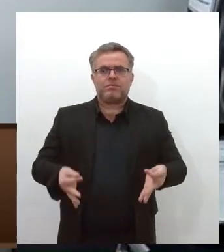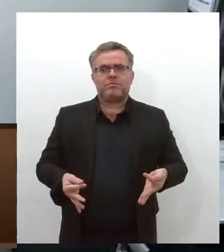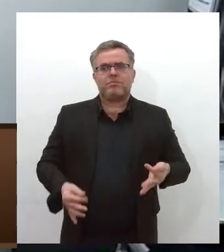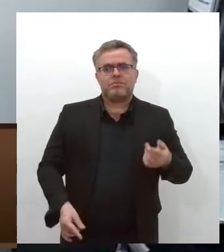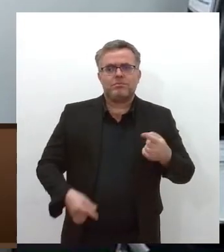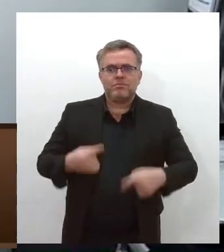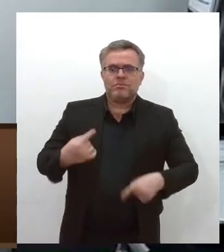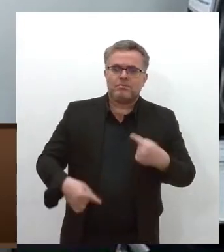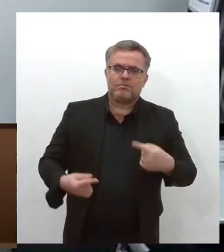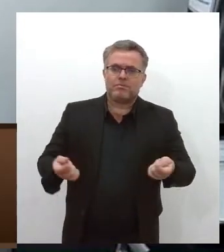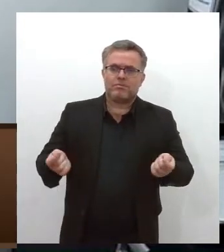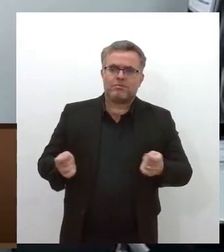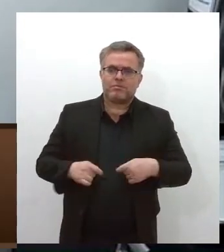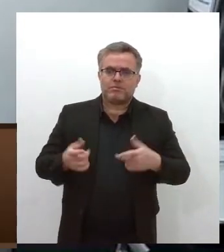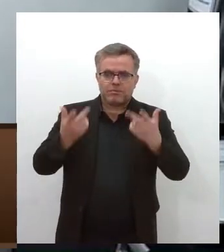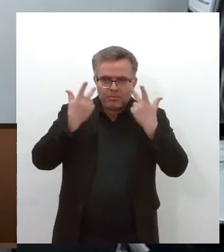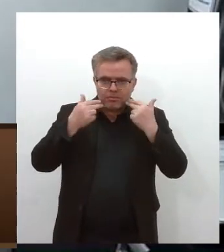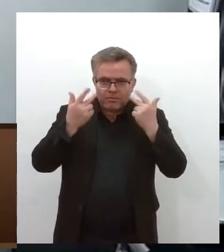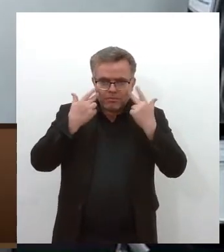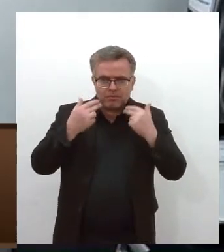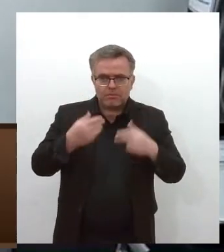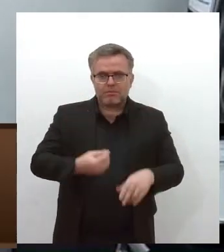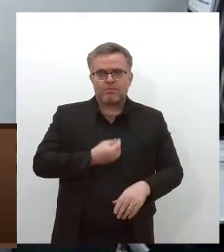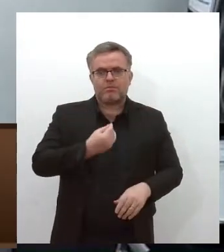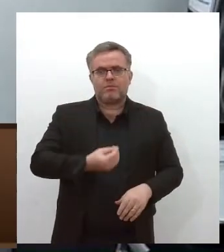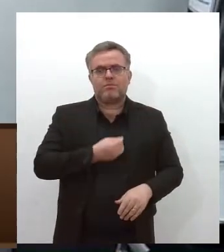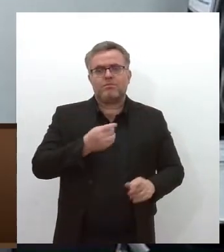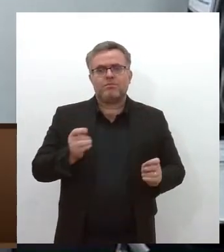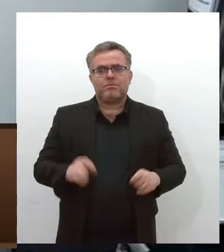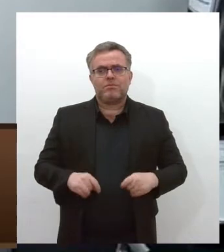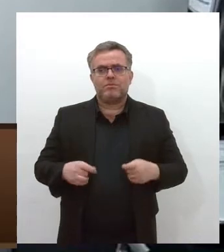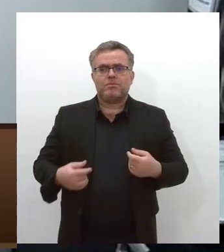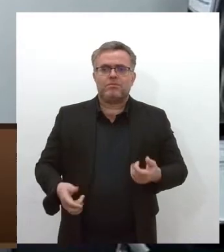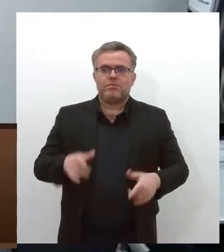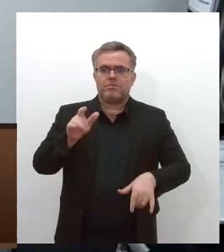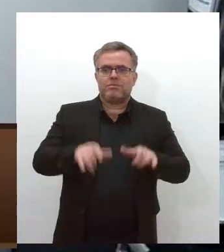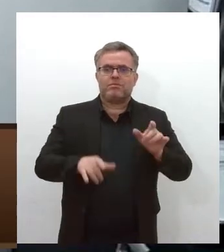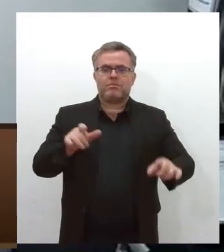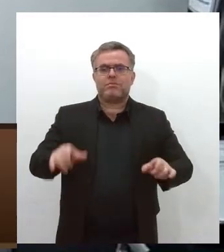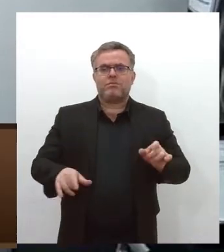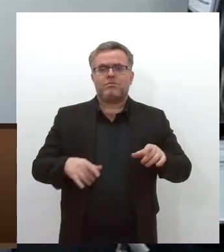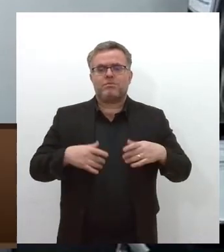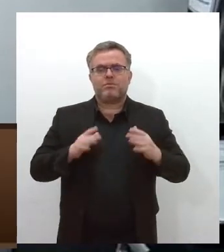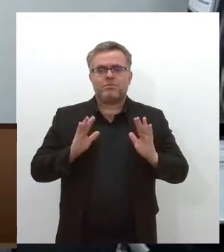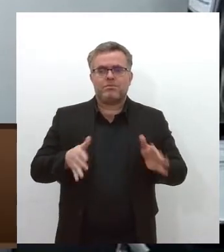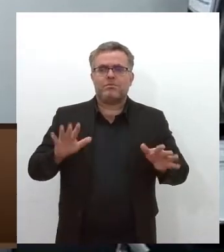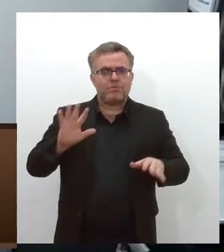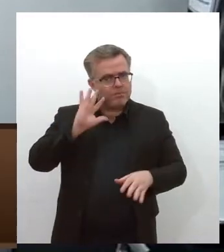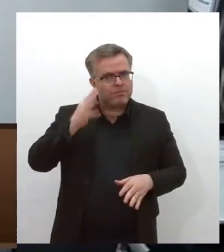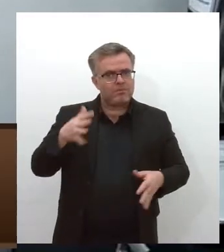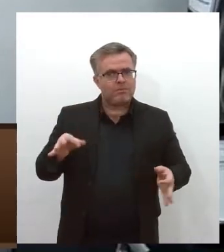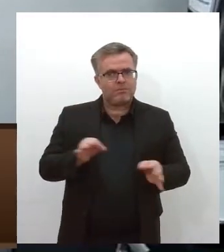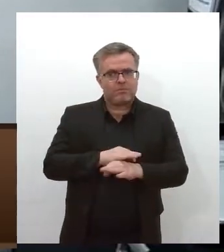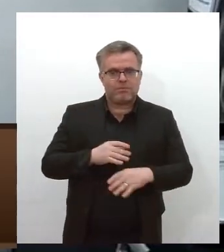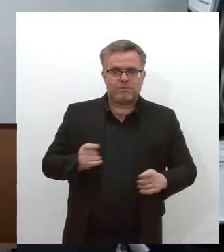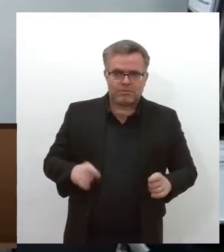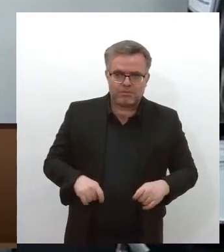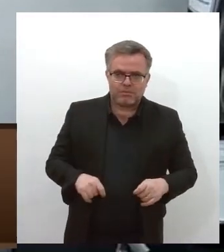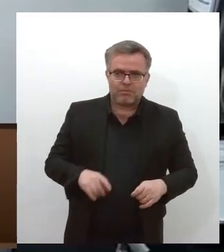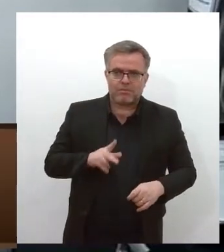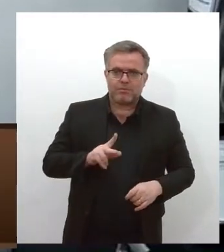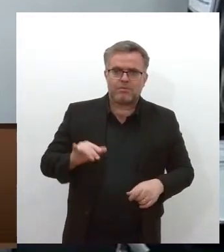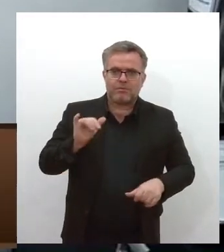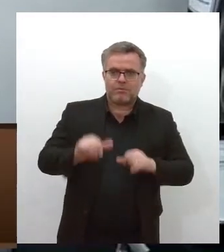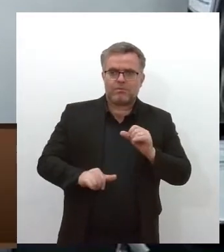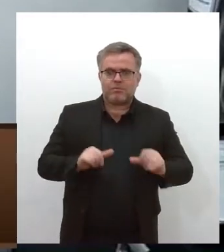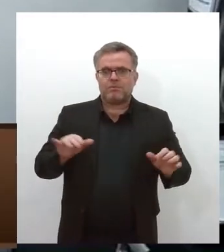situações normais de temperatura e pressão, esse eleitor já decidido, muito dificilmente vai mudar o seu voto, a